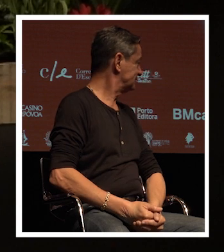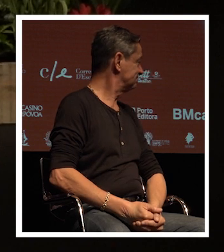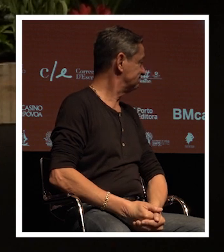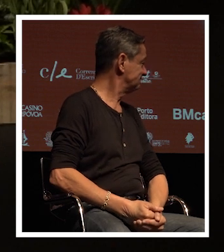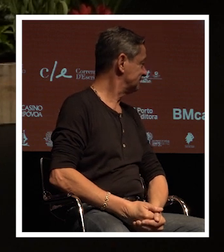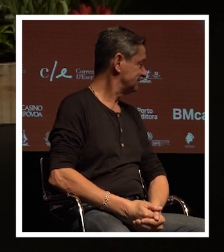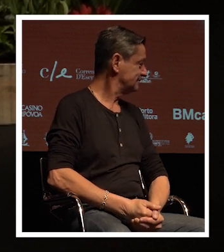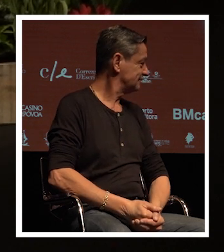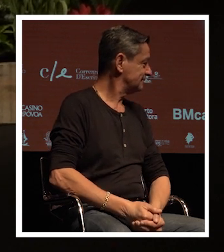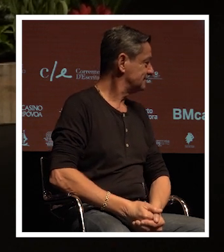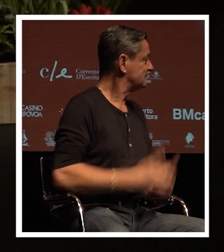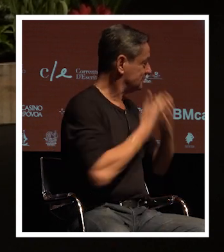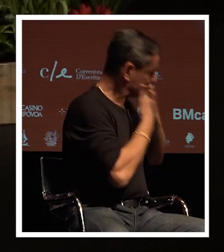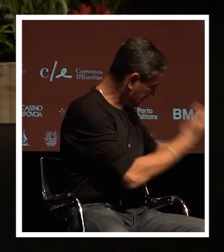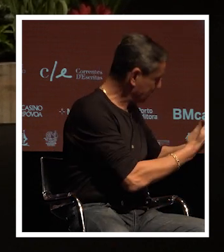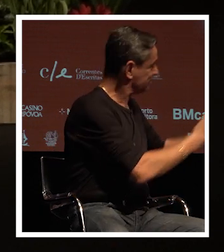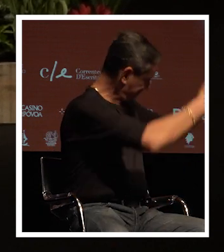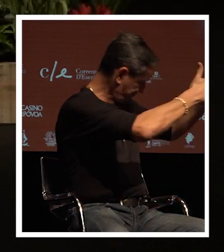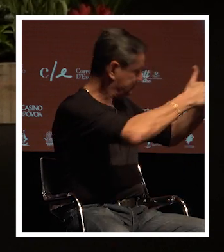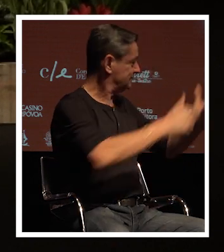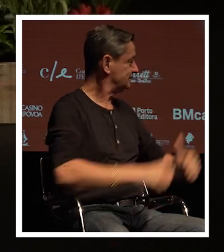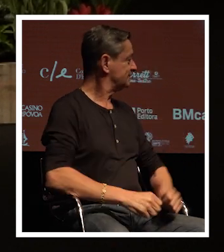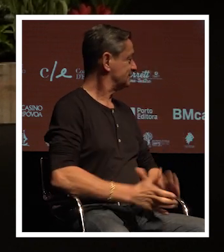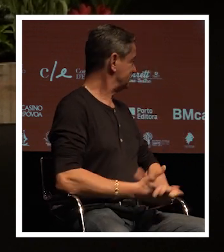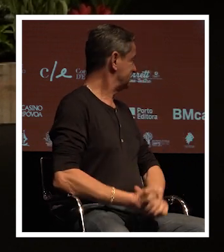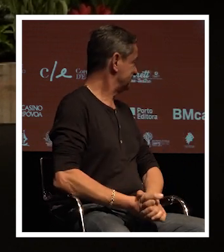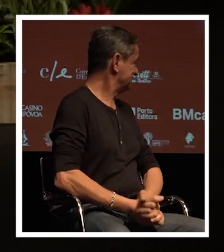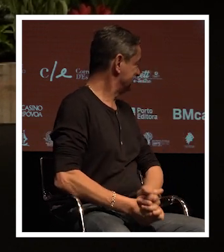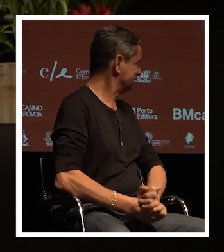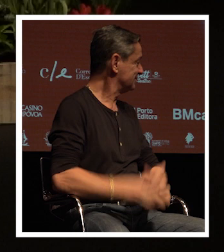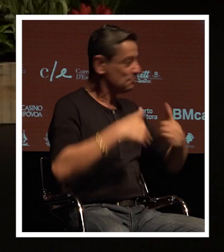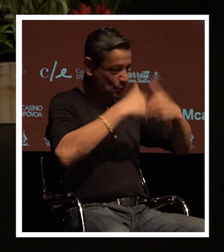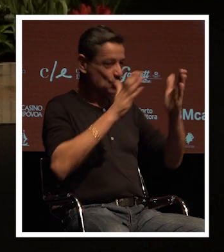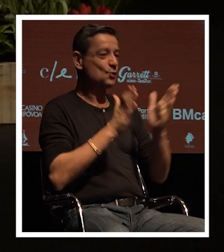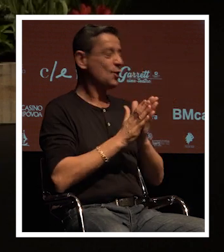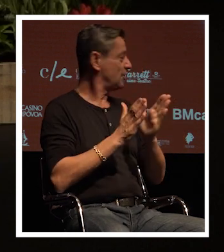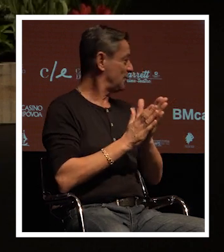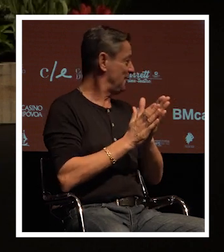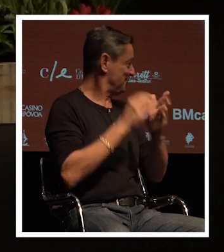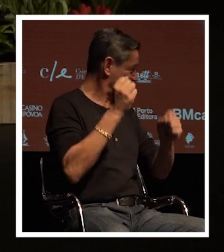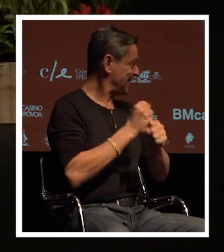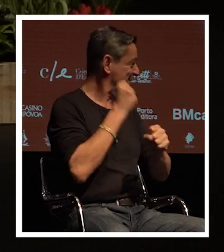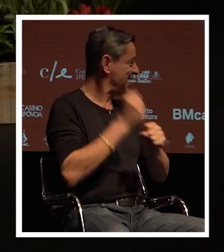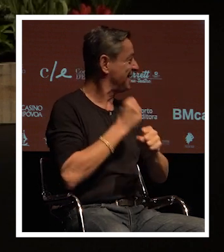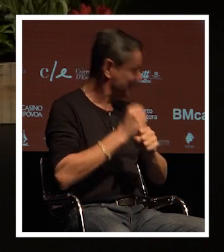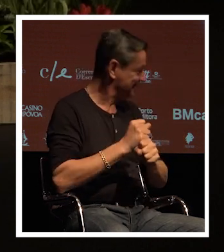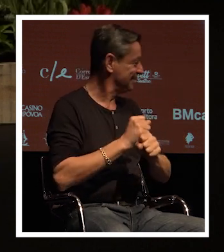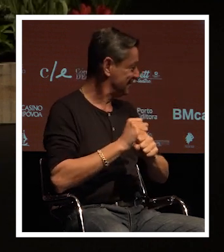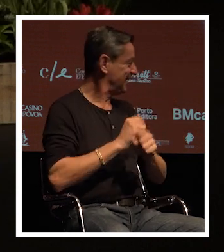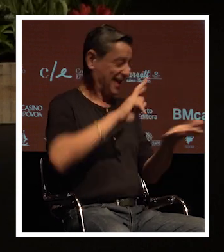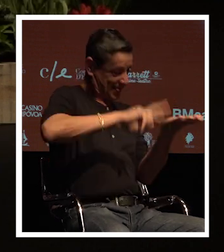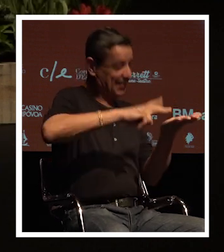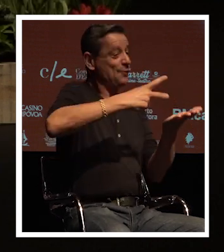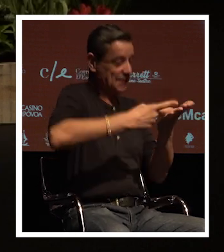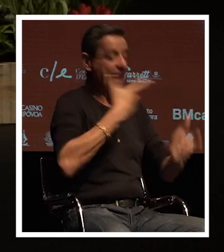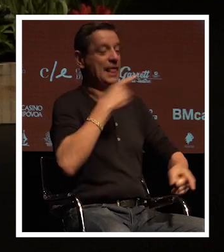lado obrigada ao Fernando Baltazar desde já por todo o trabalho que vai ter a traduzir